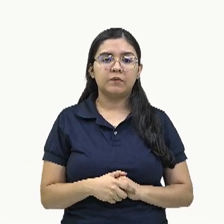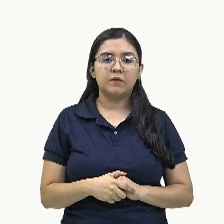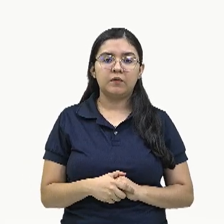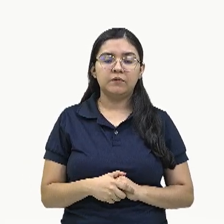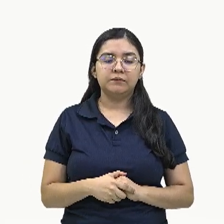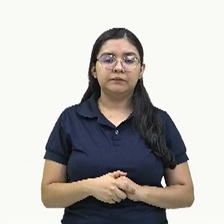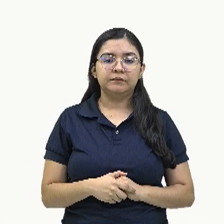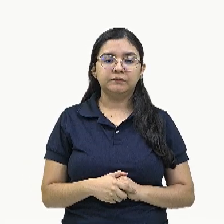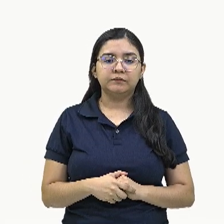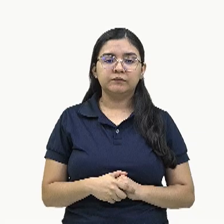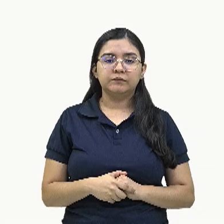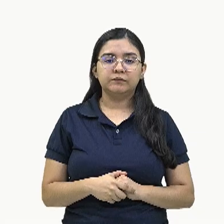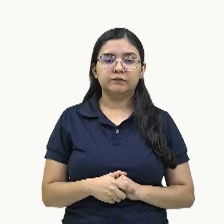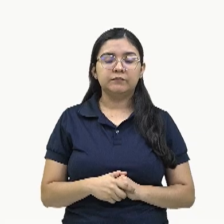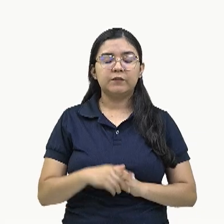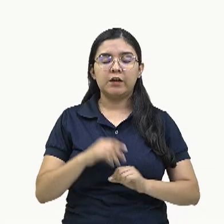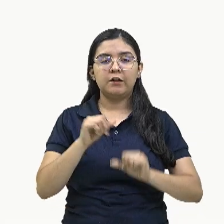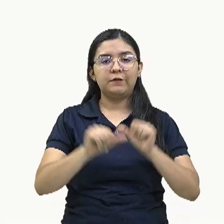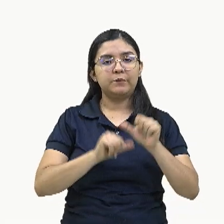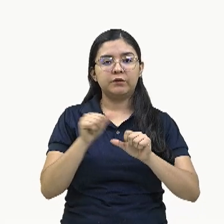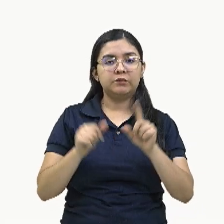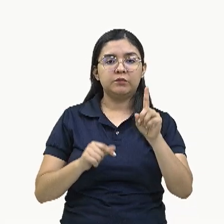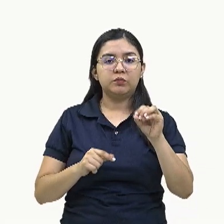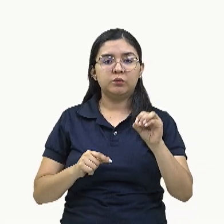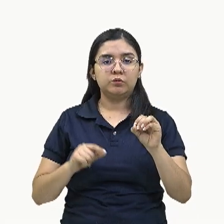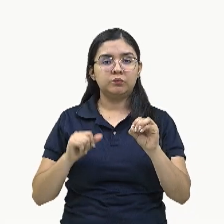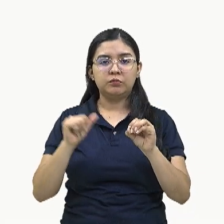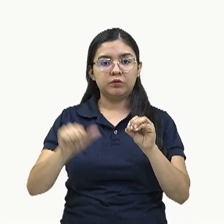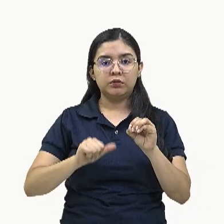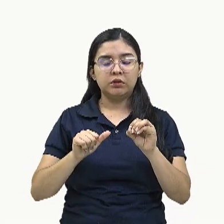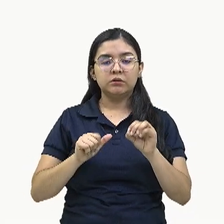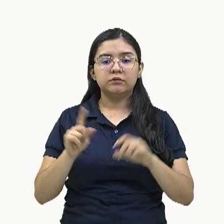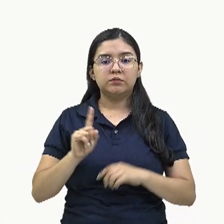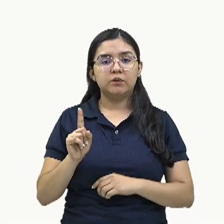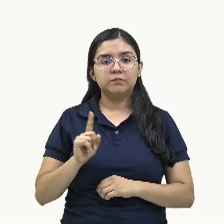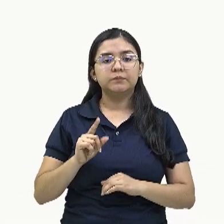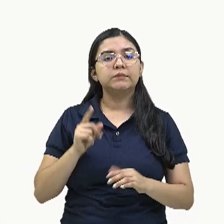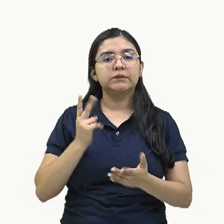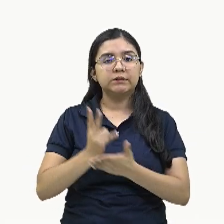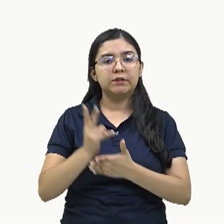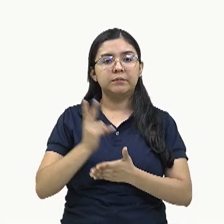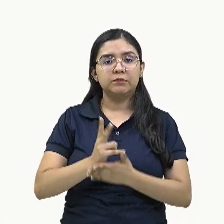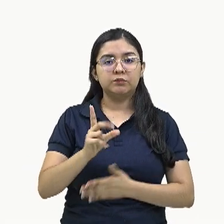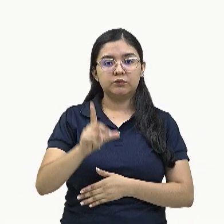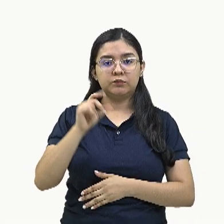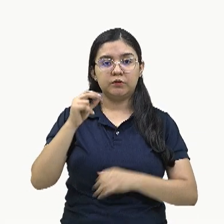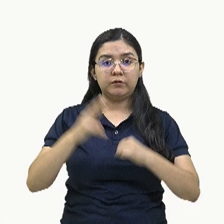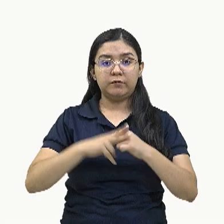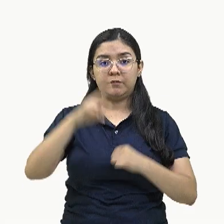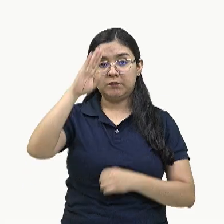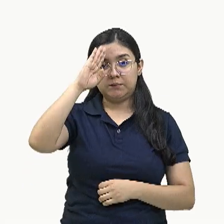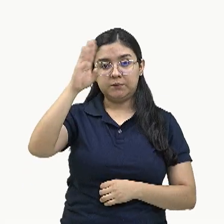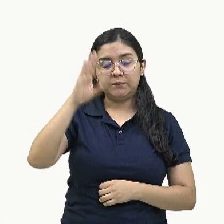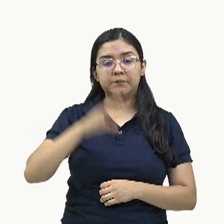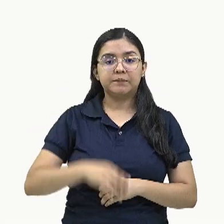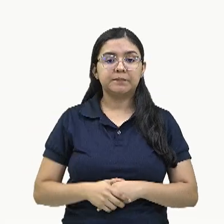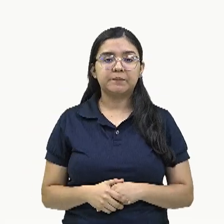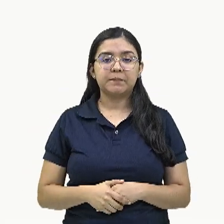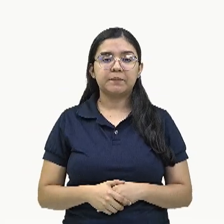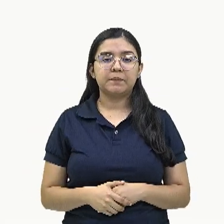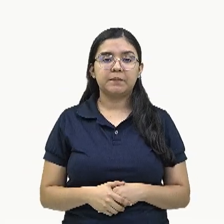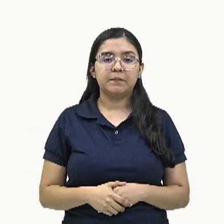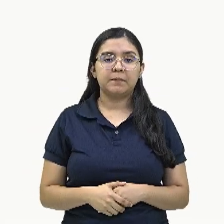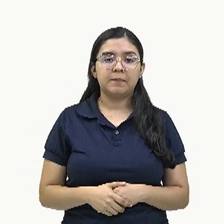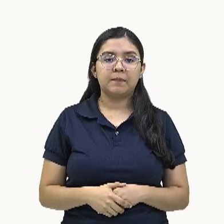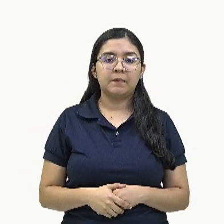vai ser modificado. Sempre peguem o verbo principal. Tá? Immediately.